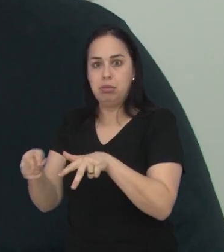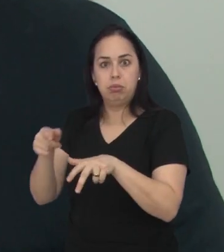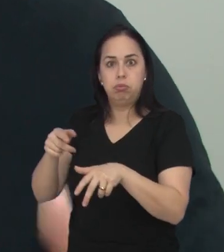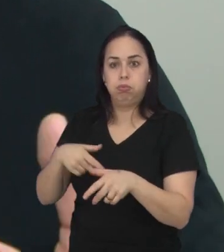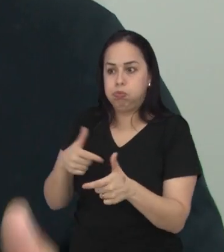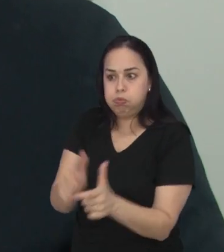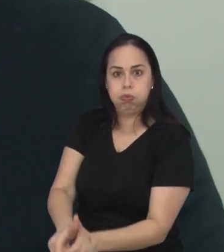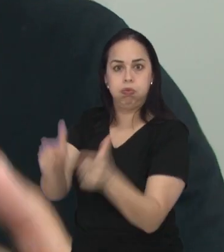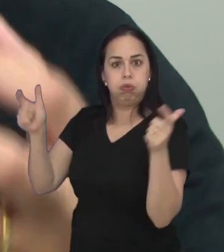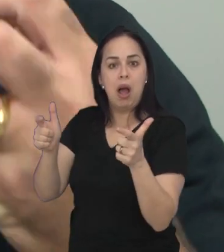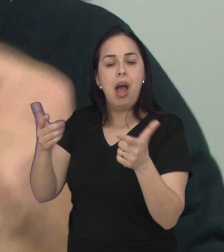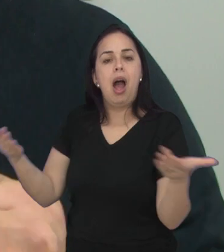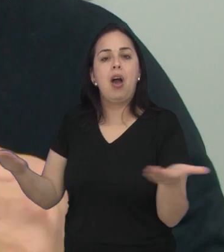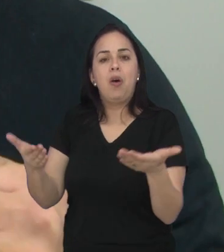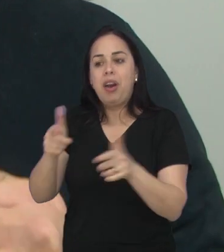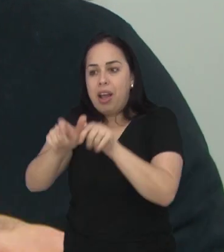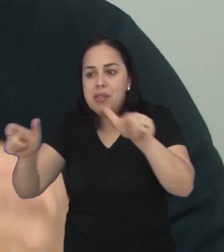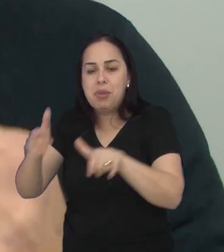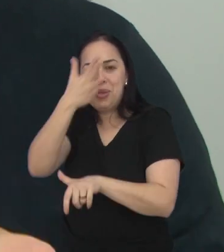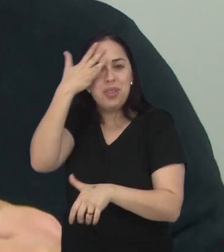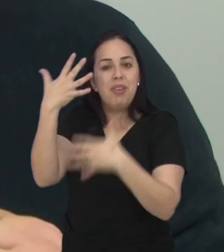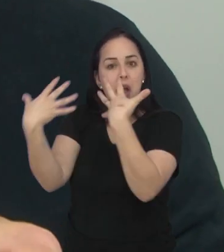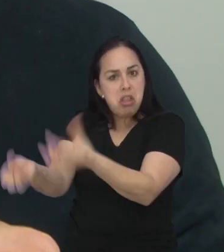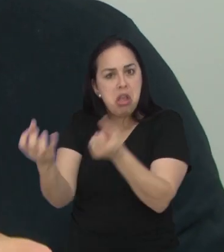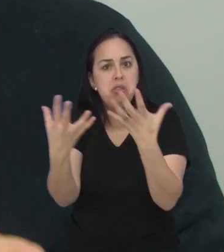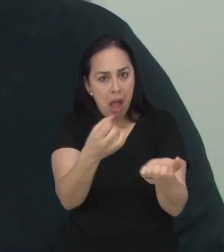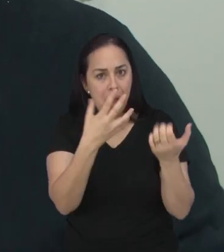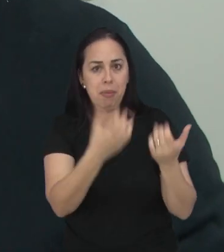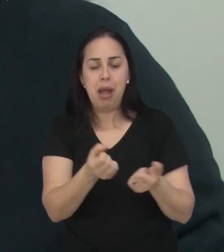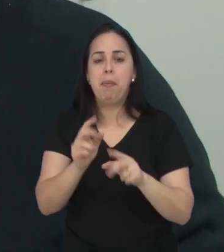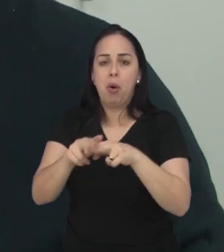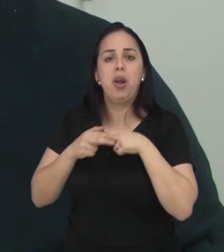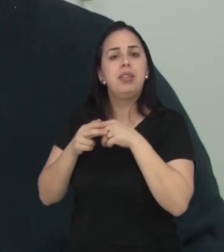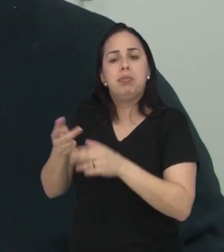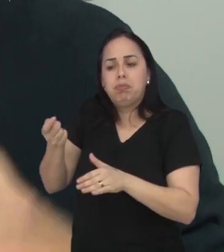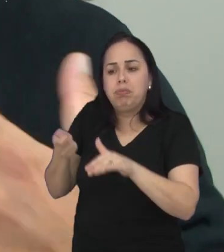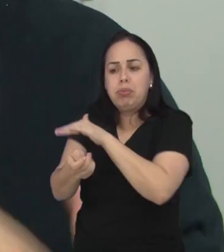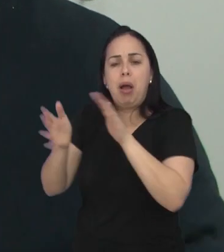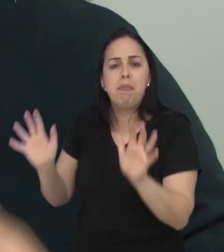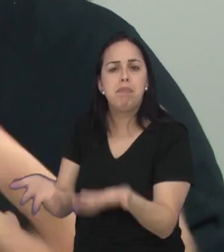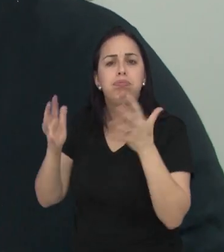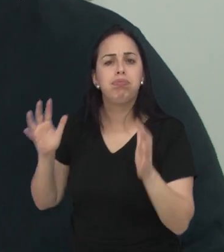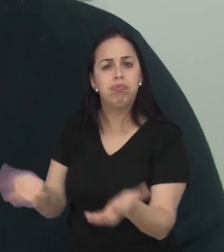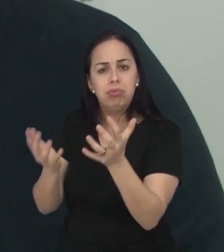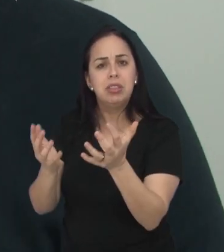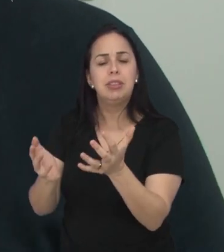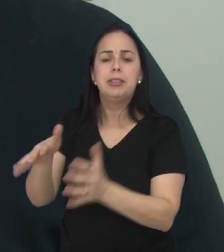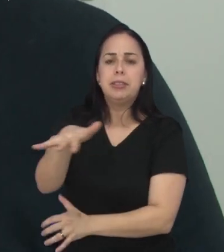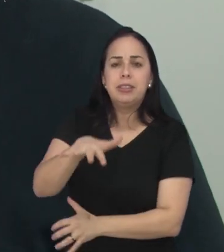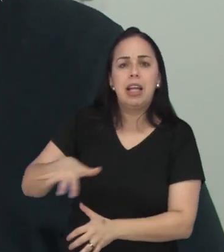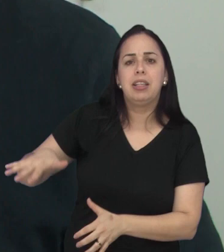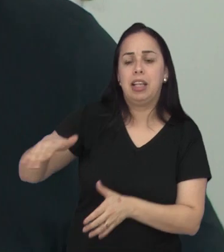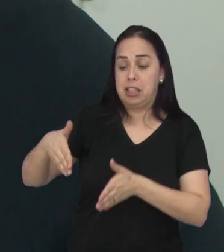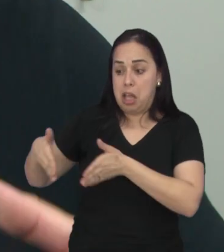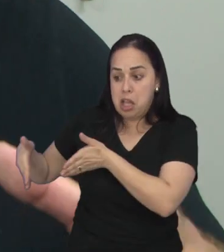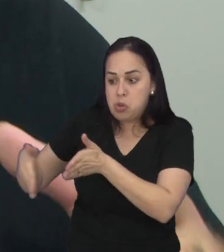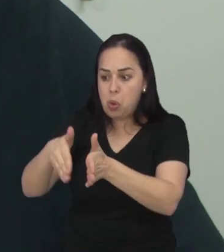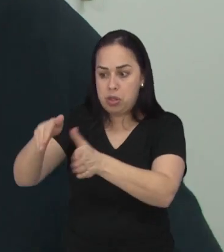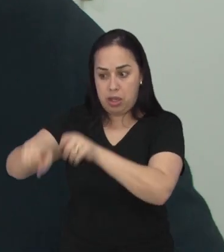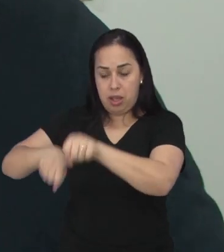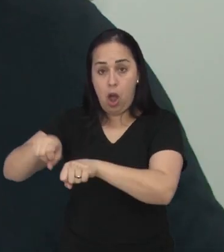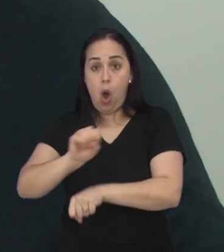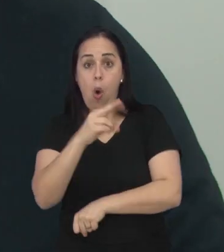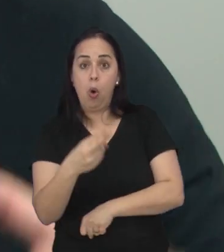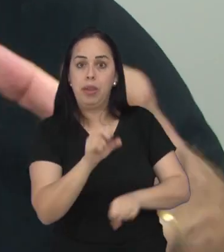estrutura vai fortalecer muito mais os adeptos né que a gente possa cada vez mais investir muito na na na nas